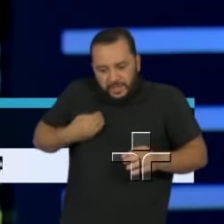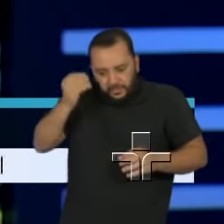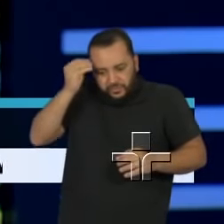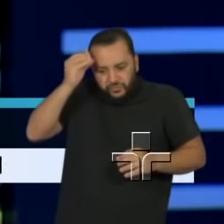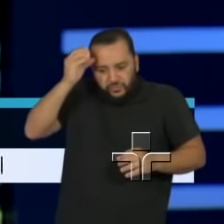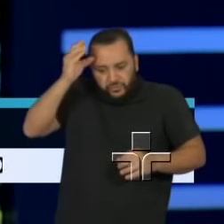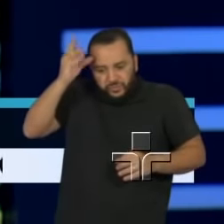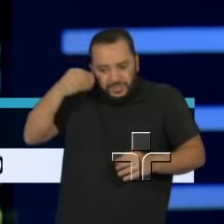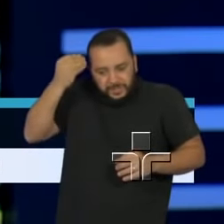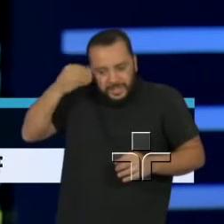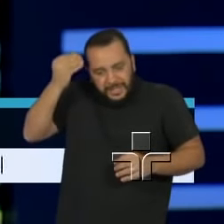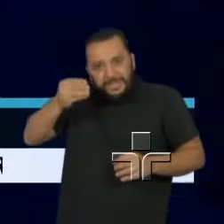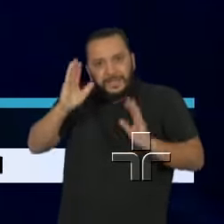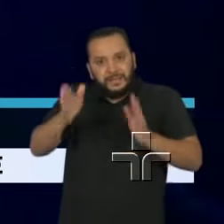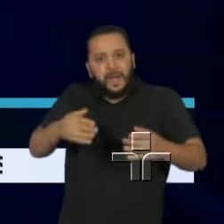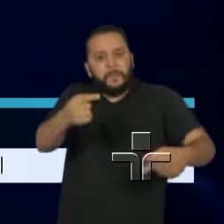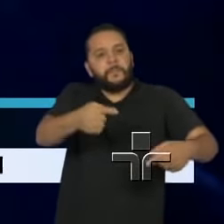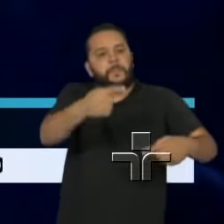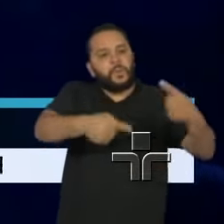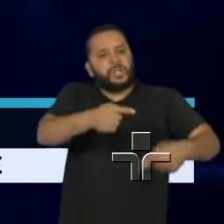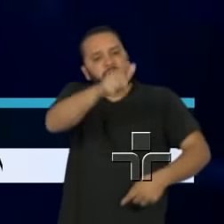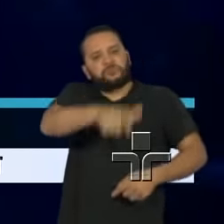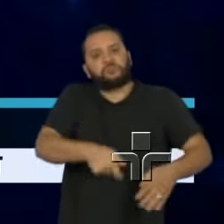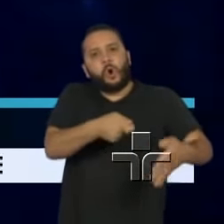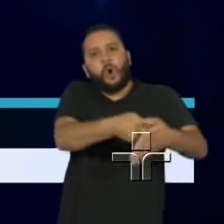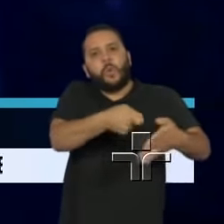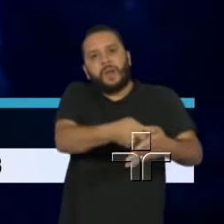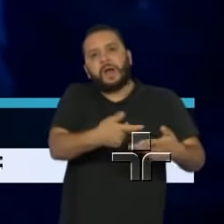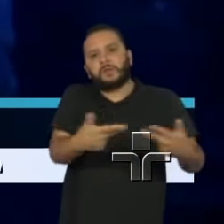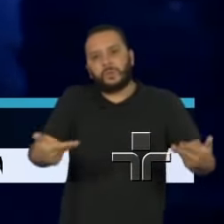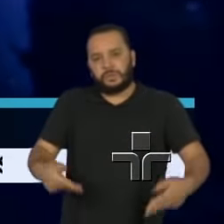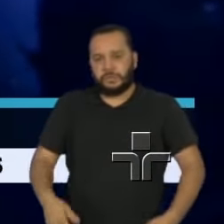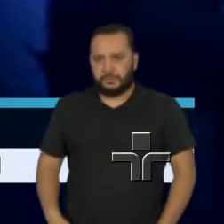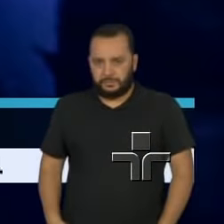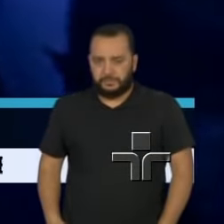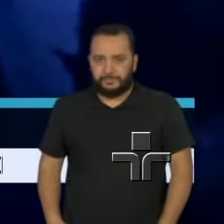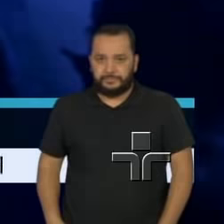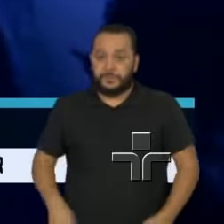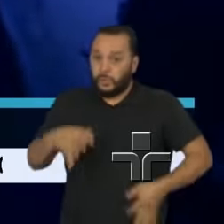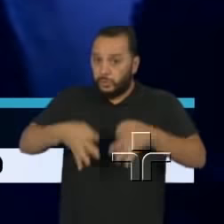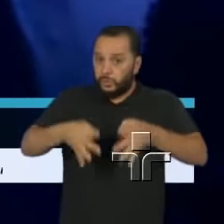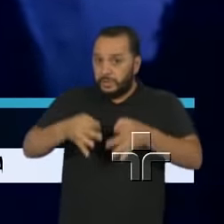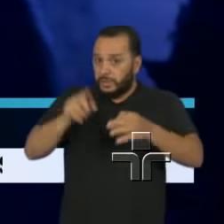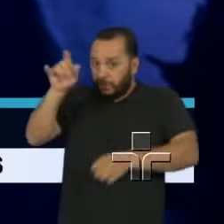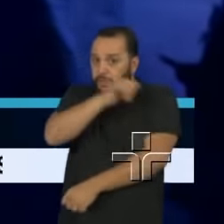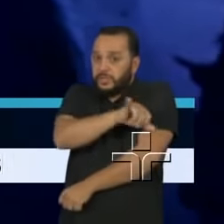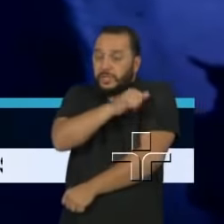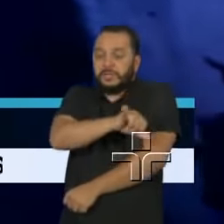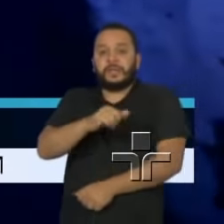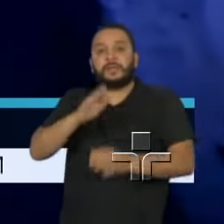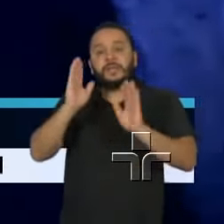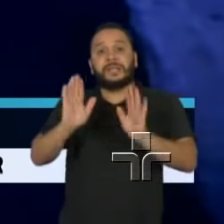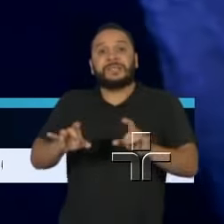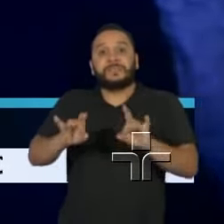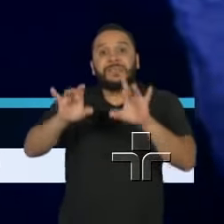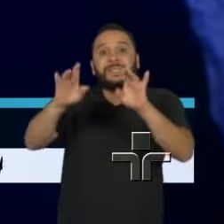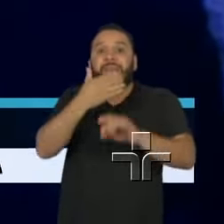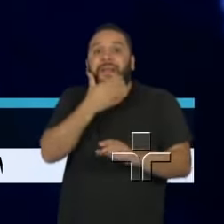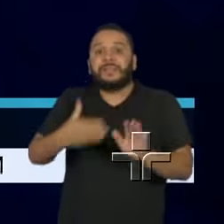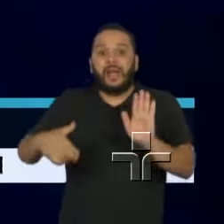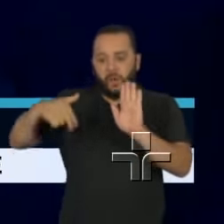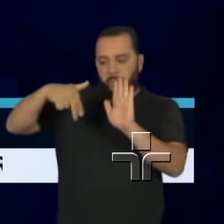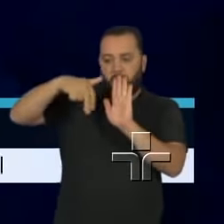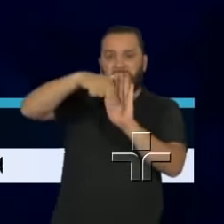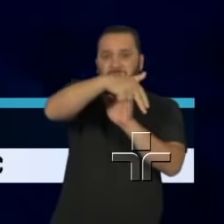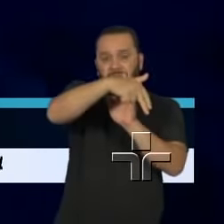acompanhar esses caminhos novos da política. Exatamente. E a Justiça do Rio de Janeiro ordenou a retirada do ar do especial de Natal Porta dos